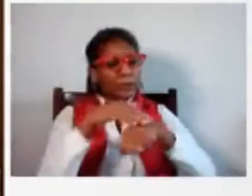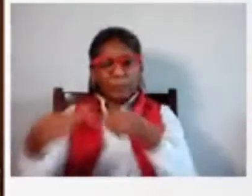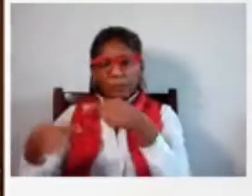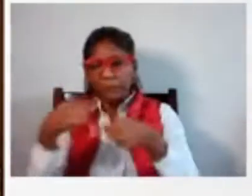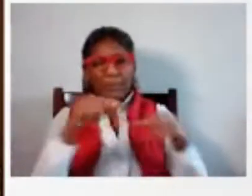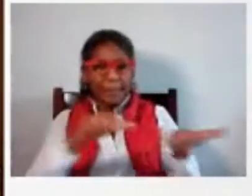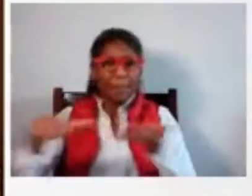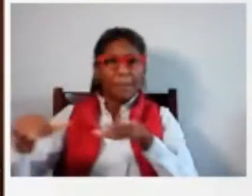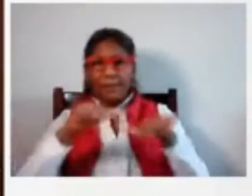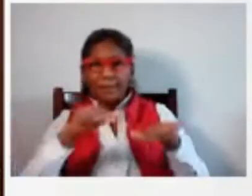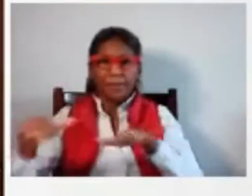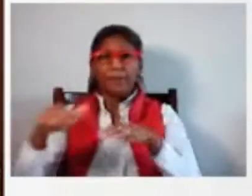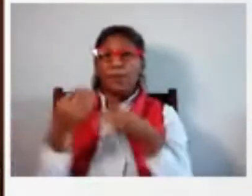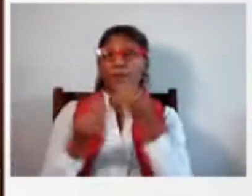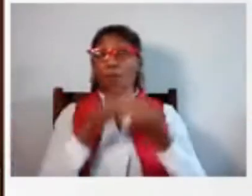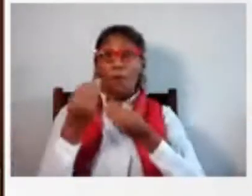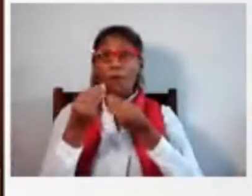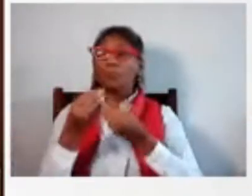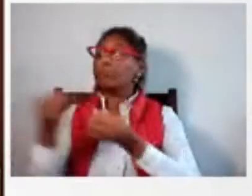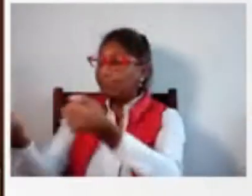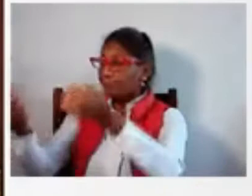absorvemos, a partir dos seus argumentos,